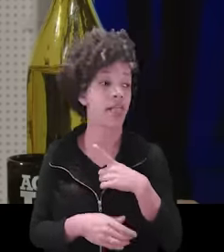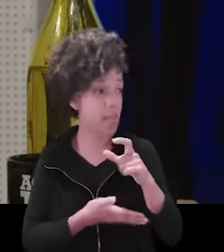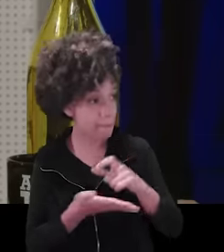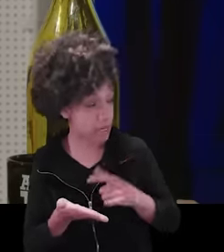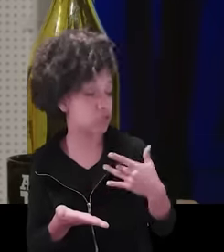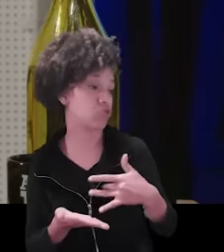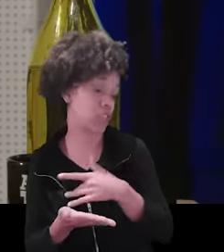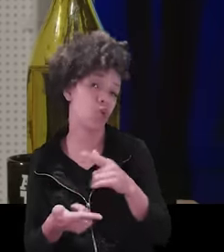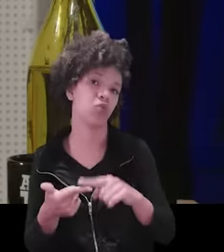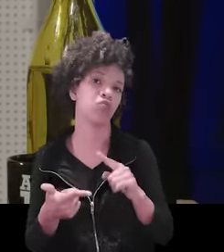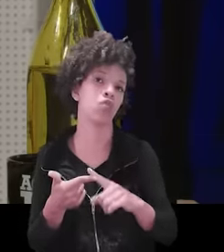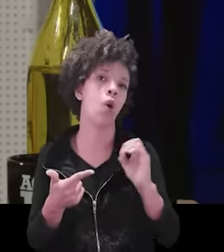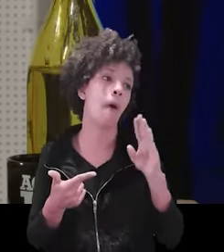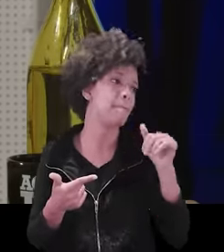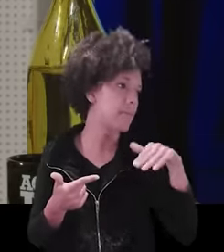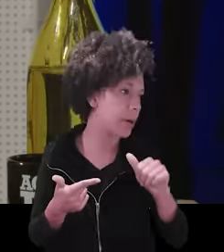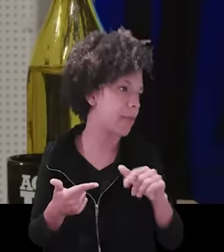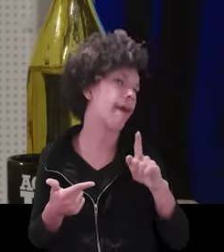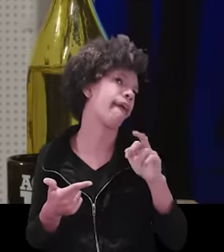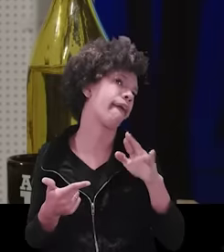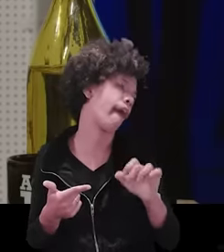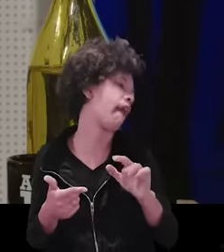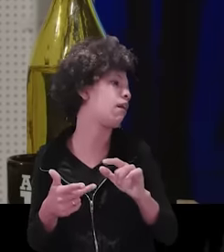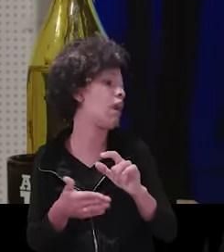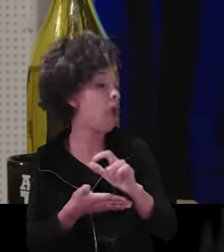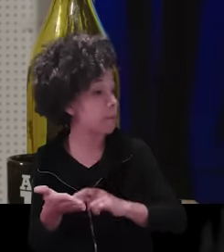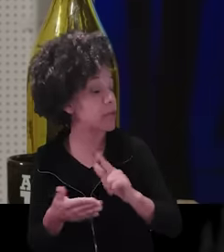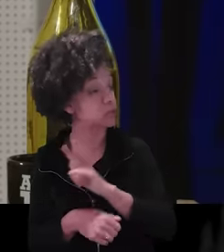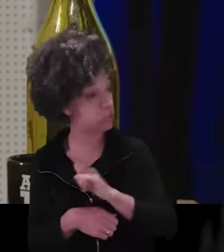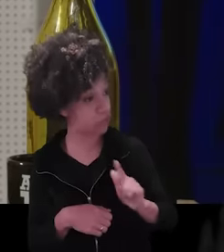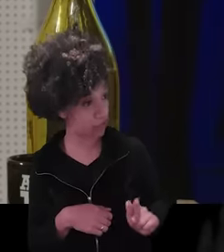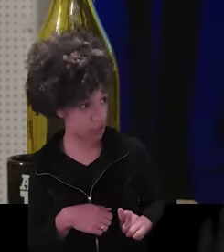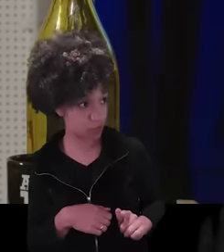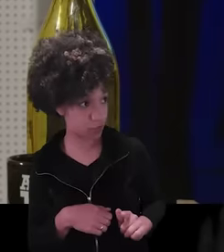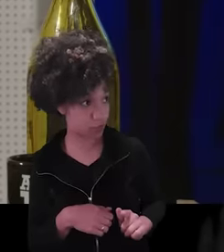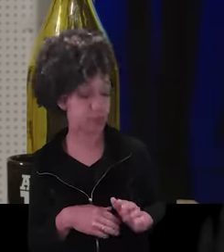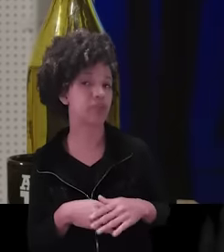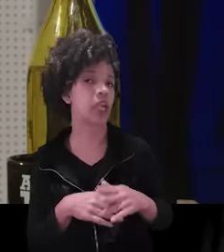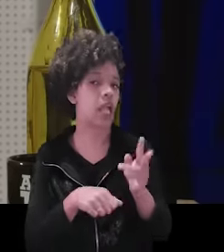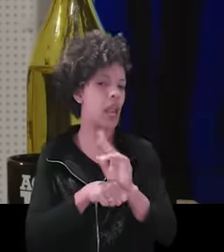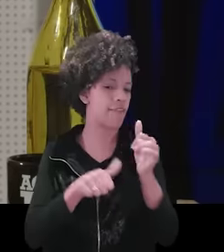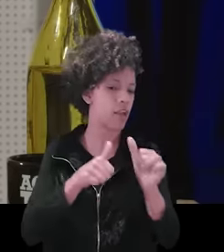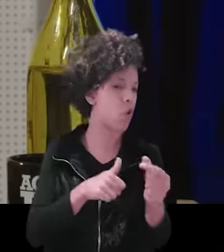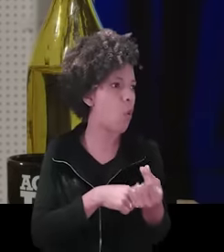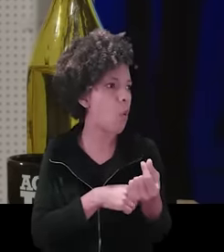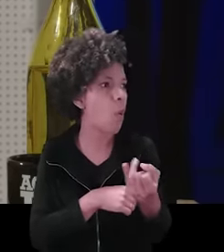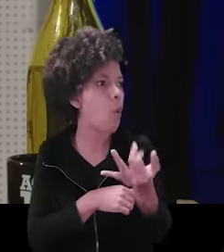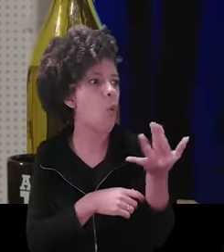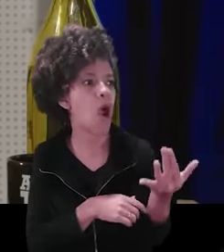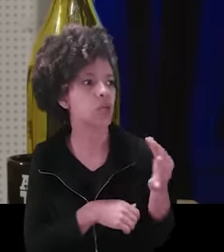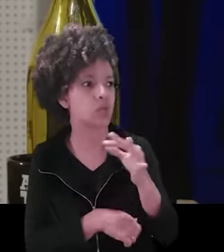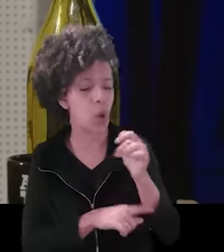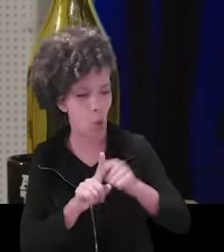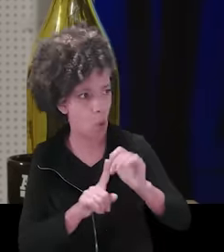aí existe planos de saúde existe Oba maquete é como se fosse um plano é um plano do governo que ele vai analisar quanto